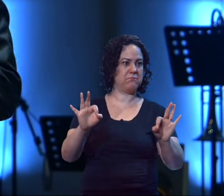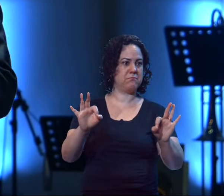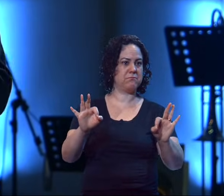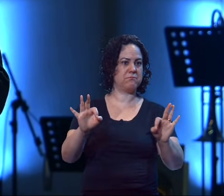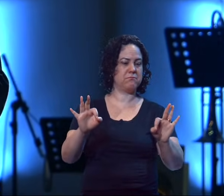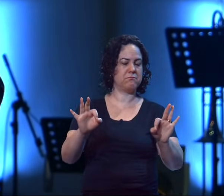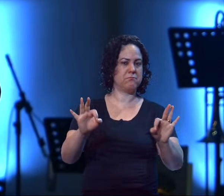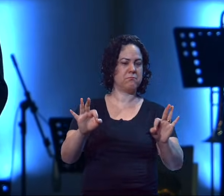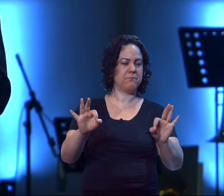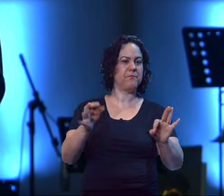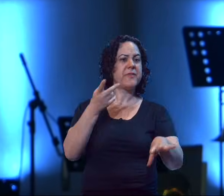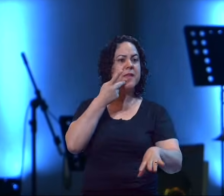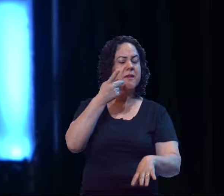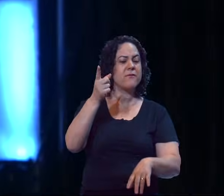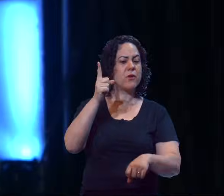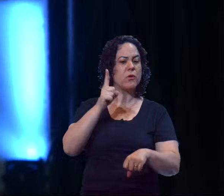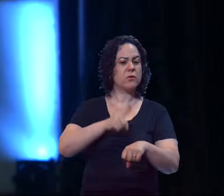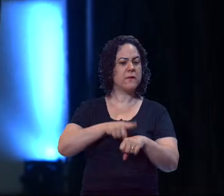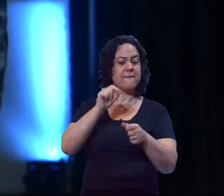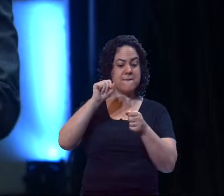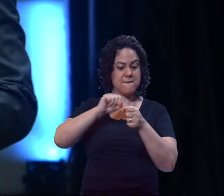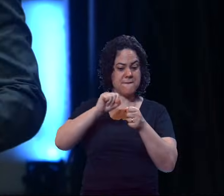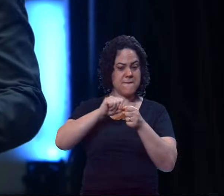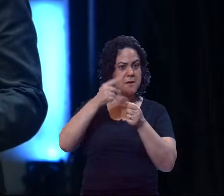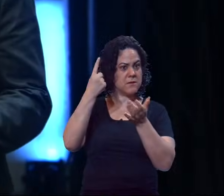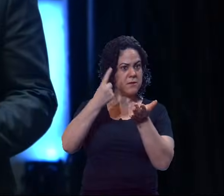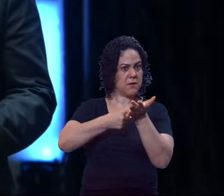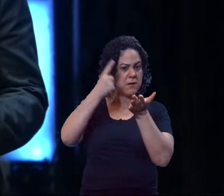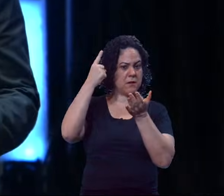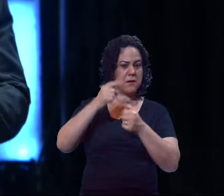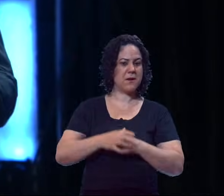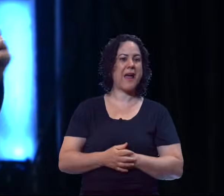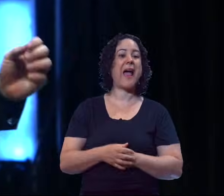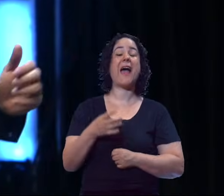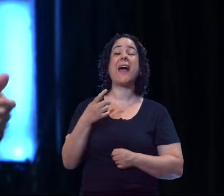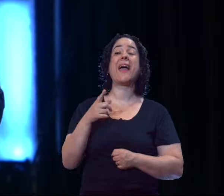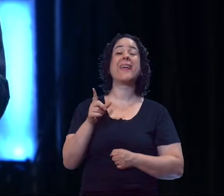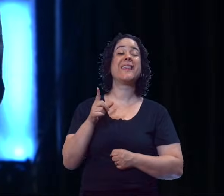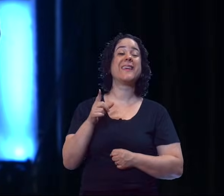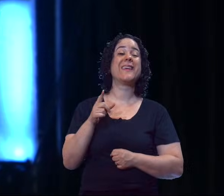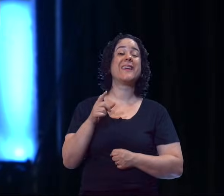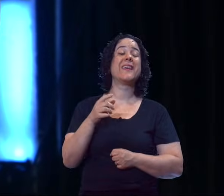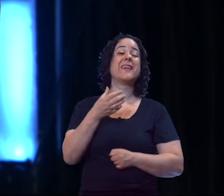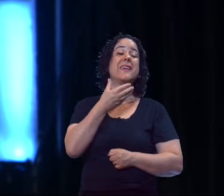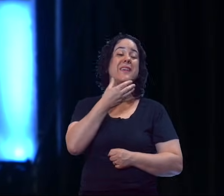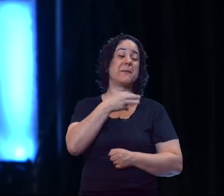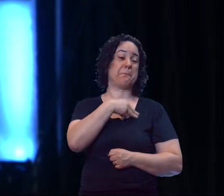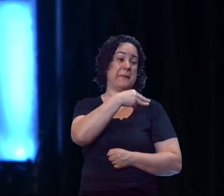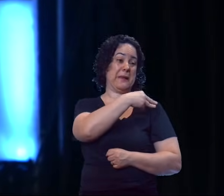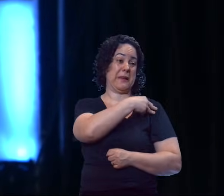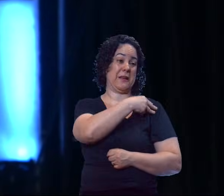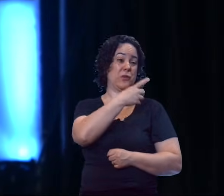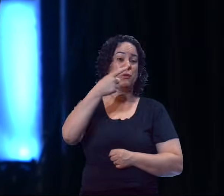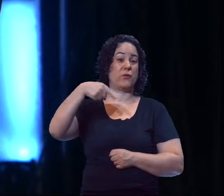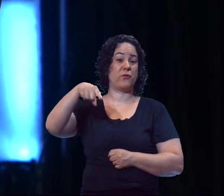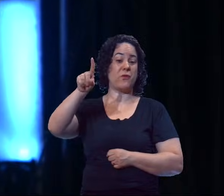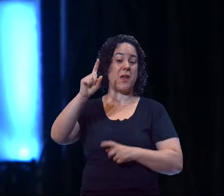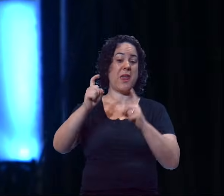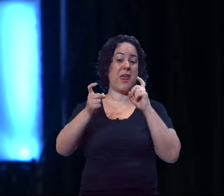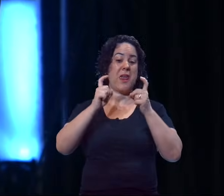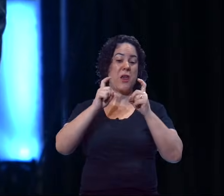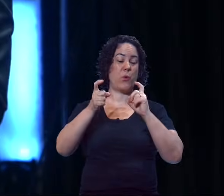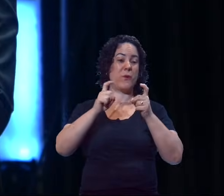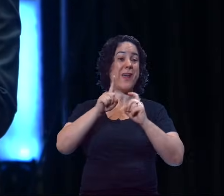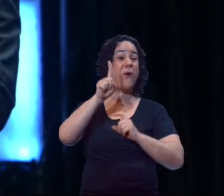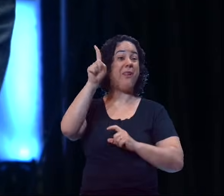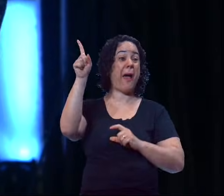E aí ele falou que logo depois que ele fez o voto, ele foi convidado por um ministro para ir numa reunião no Palácio